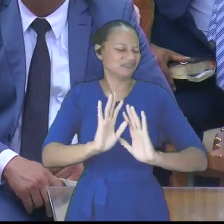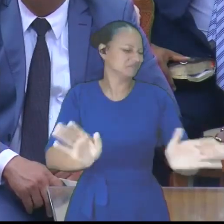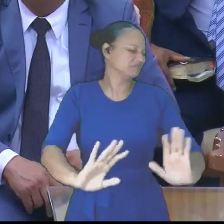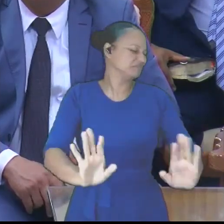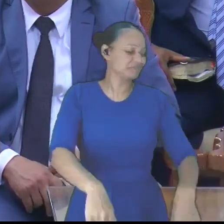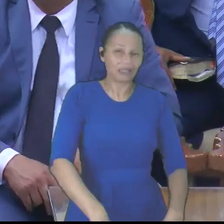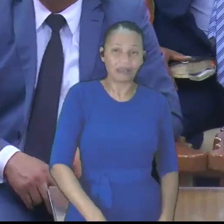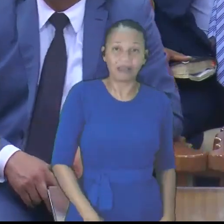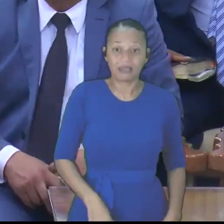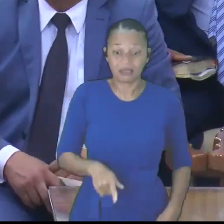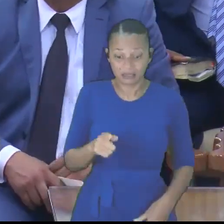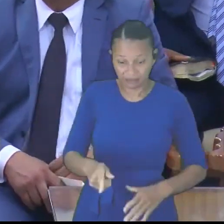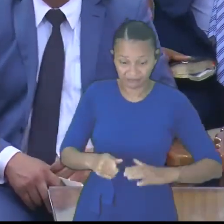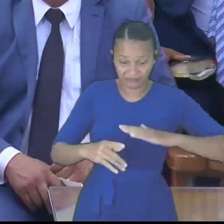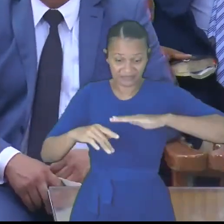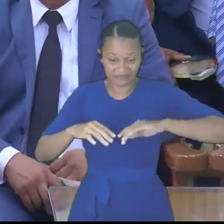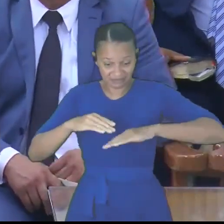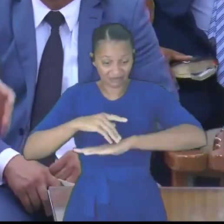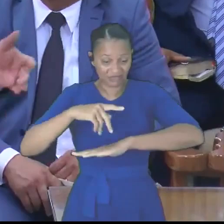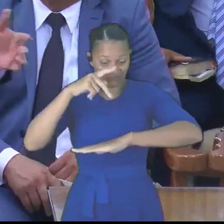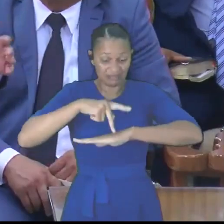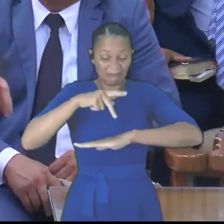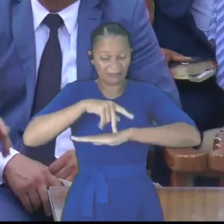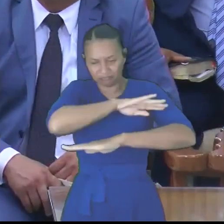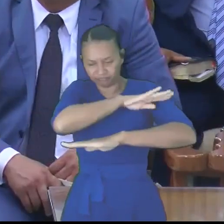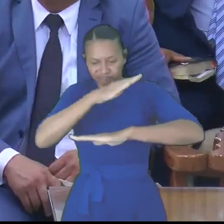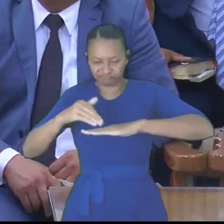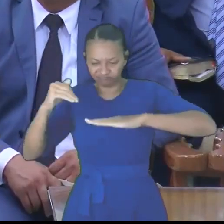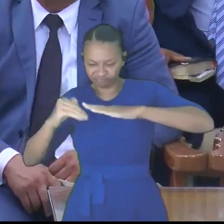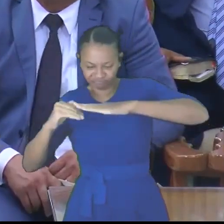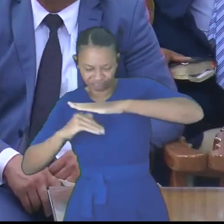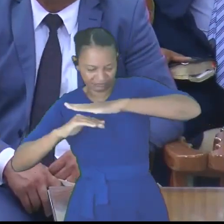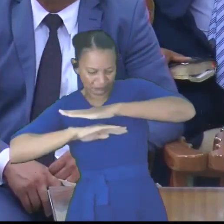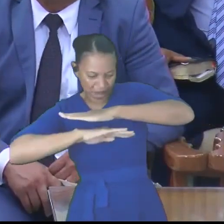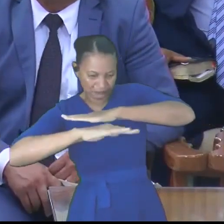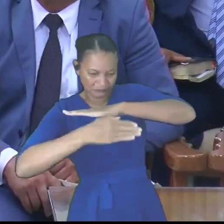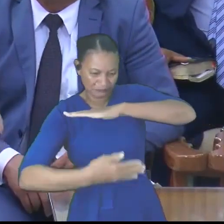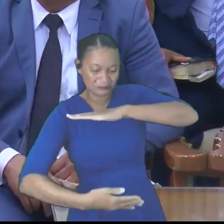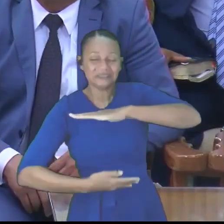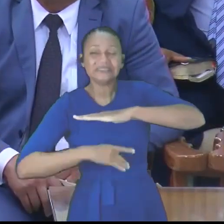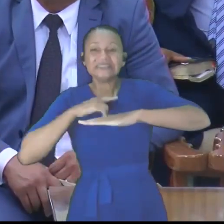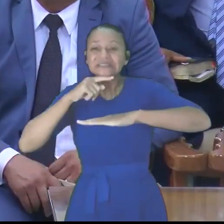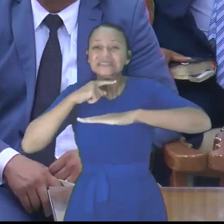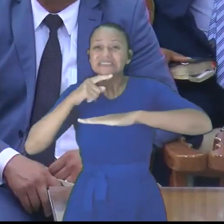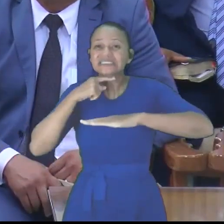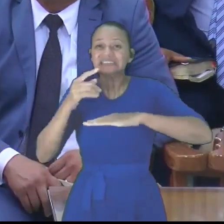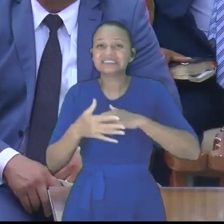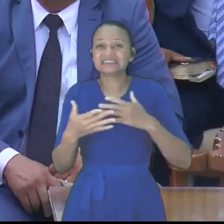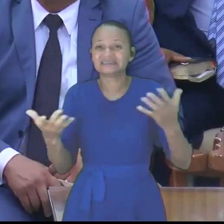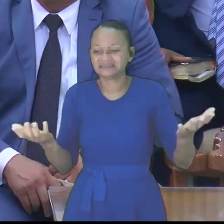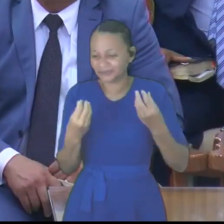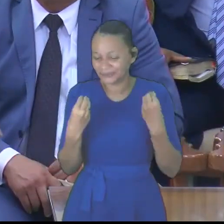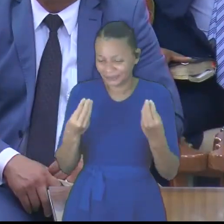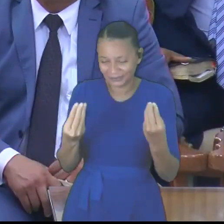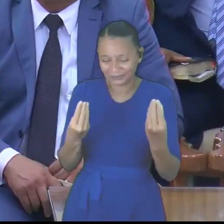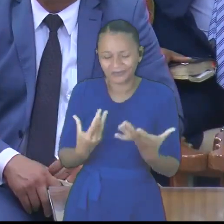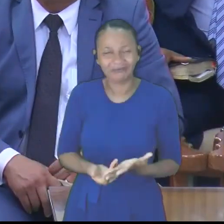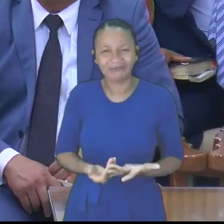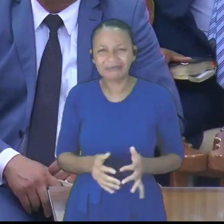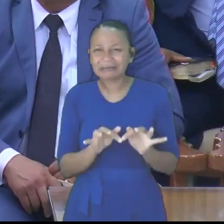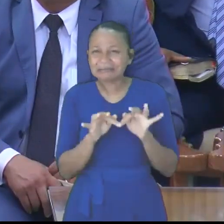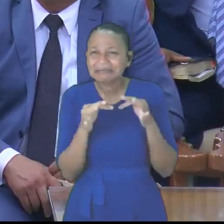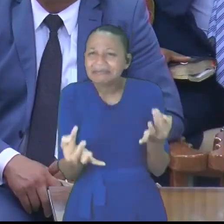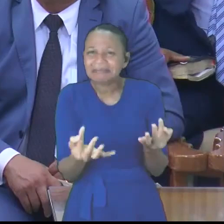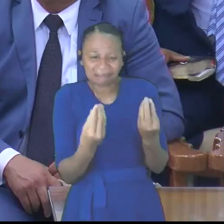quem fizer um bunker, não vai resolver. Imagine uma galinha assada dentro da farinha para passar 3 dias. Glória